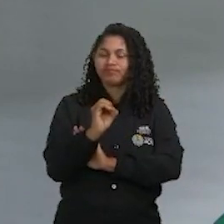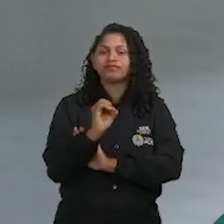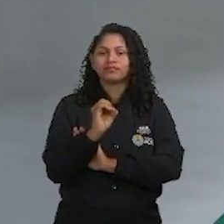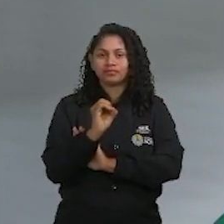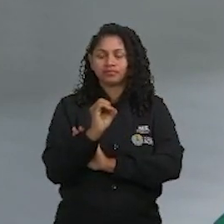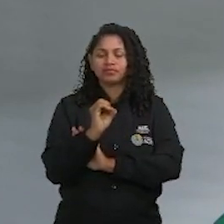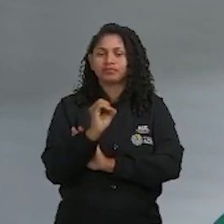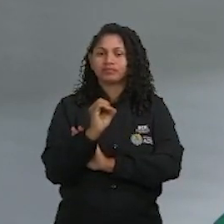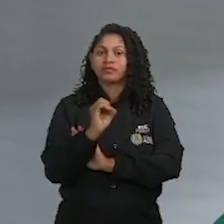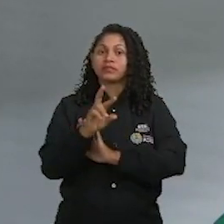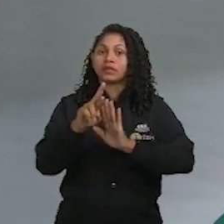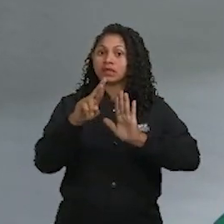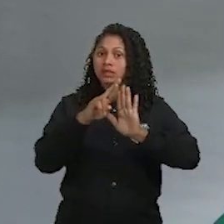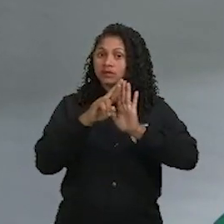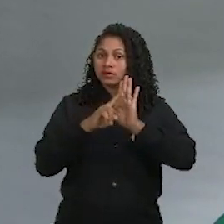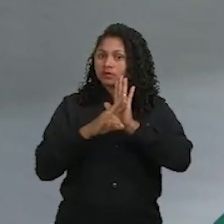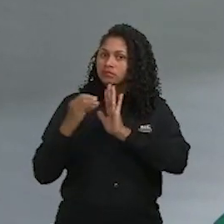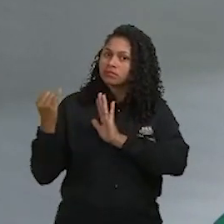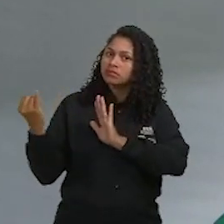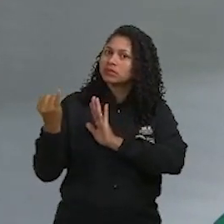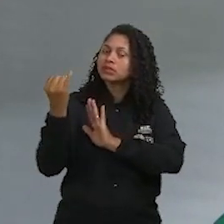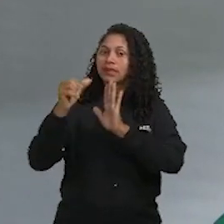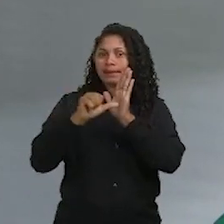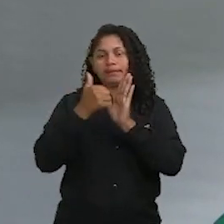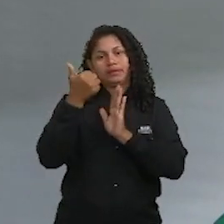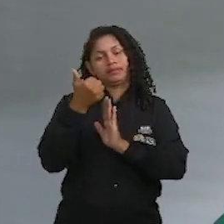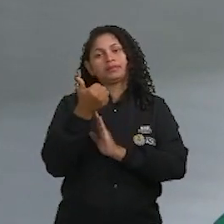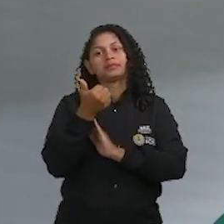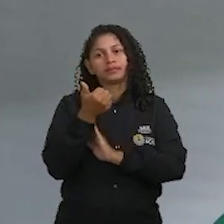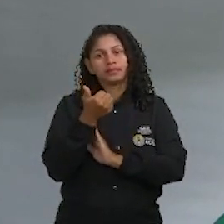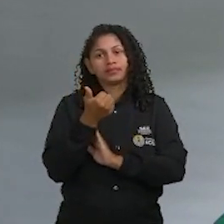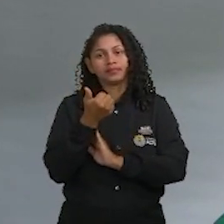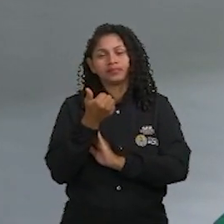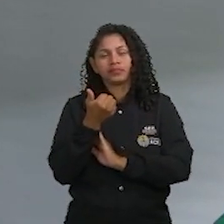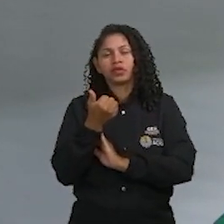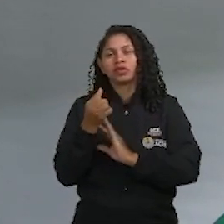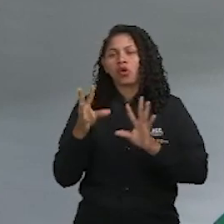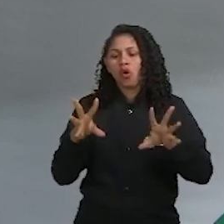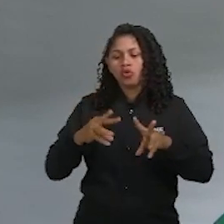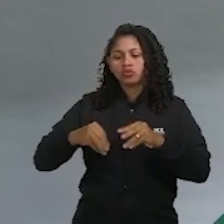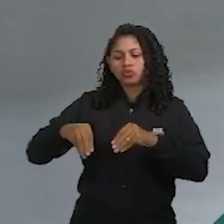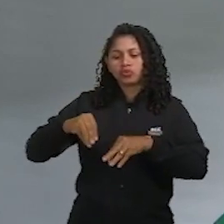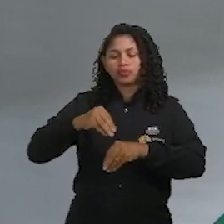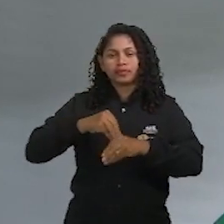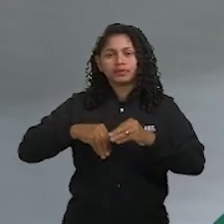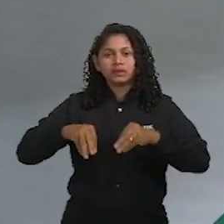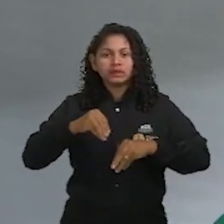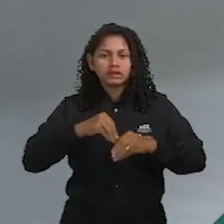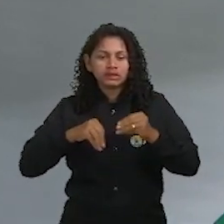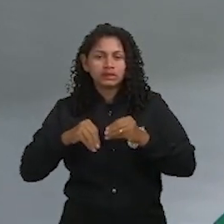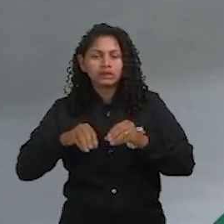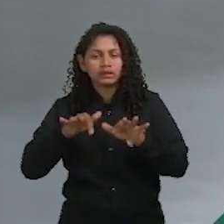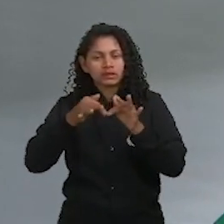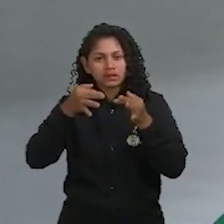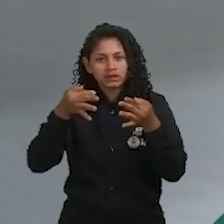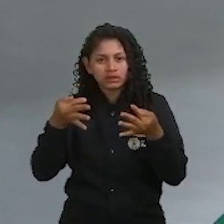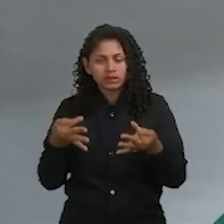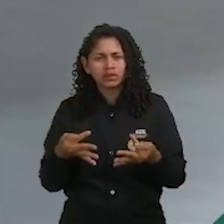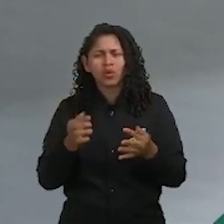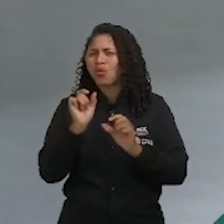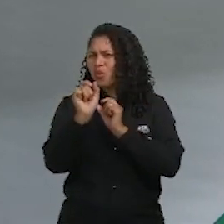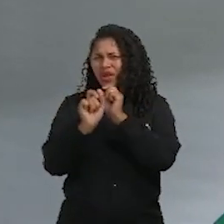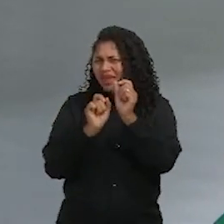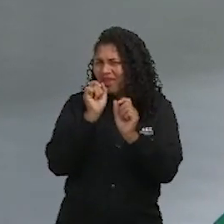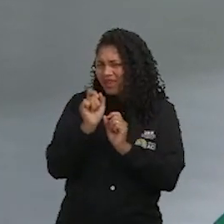maneira alguma. Se você estiver vendo uma substância simples, o que é uma substância simples? Aquela